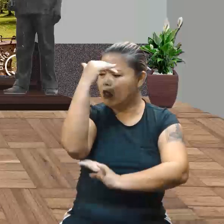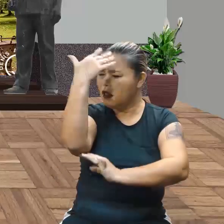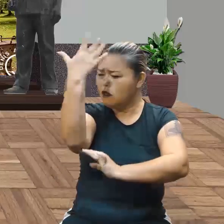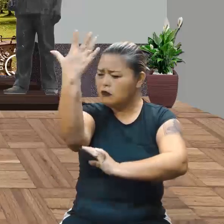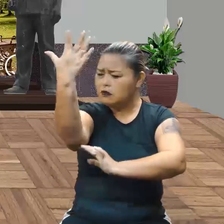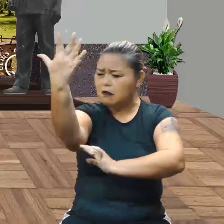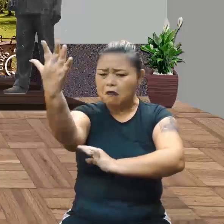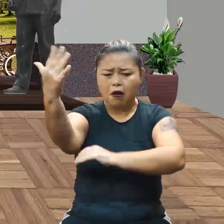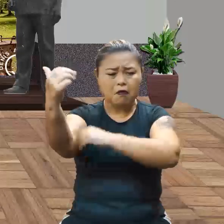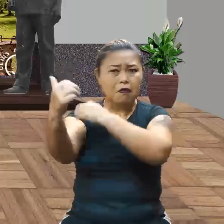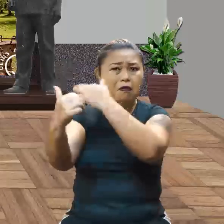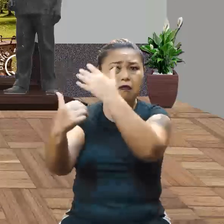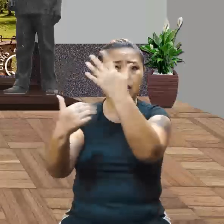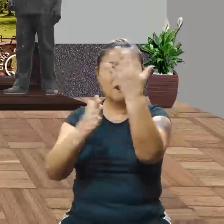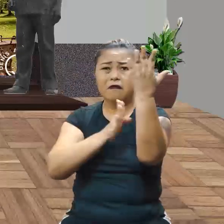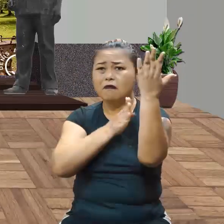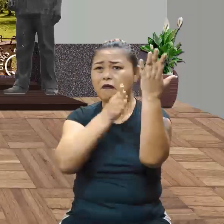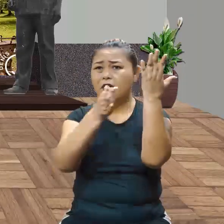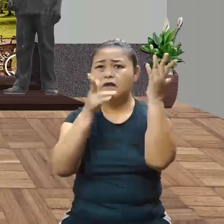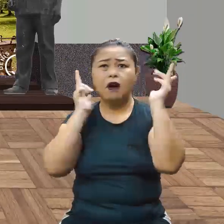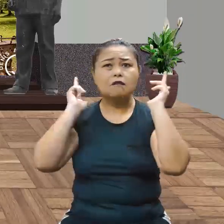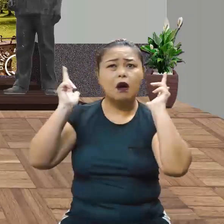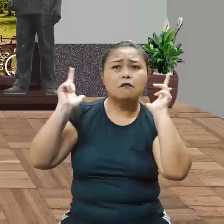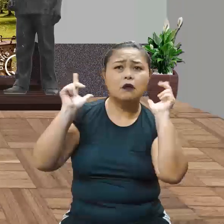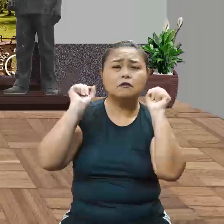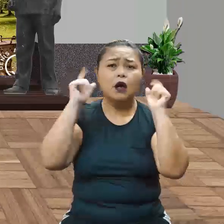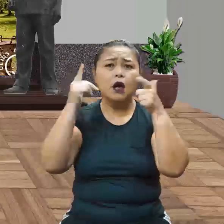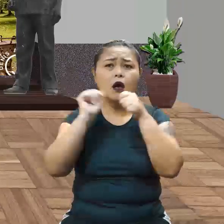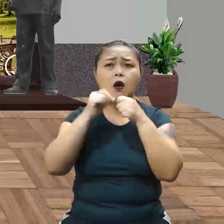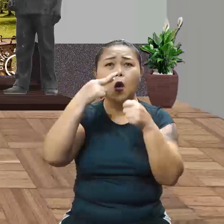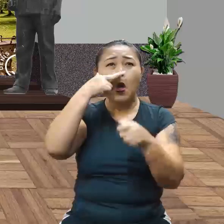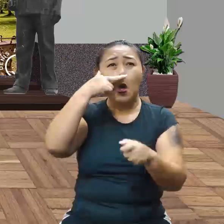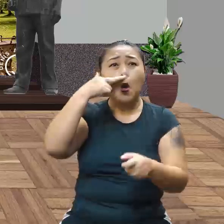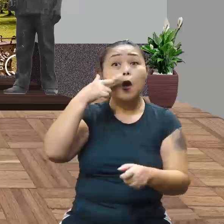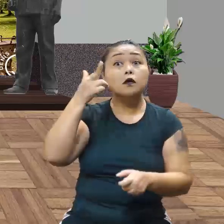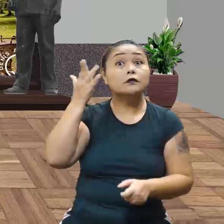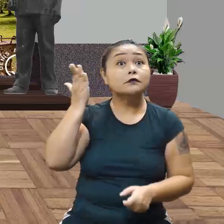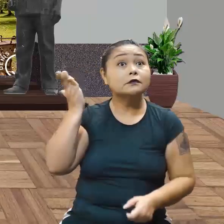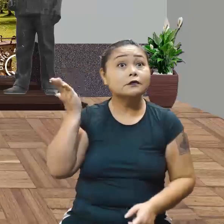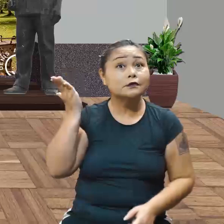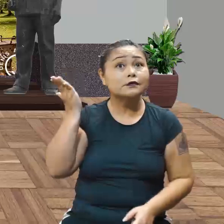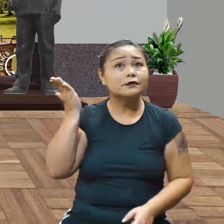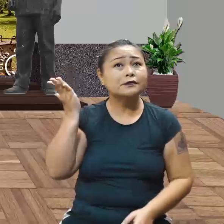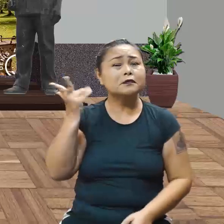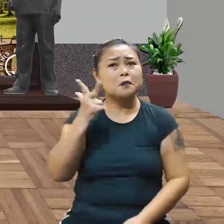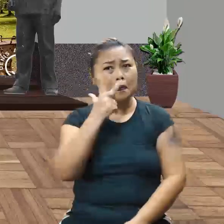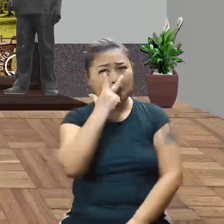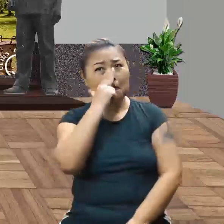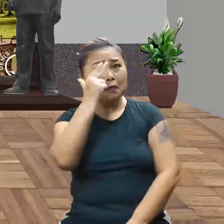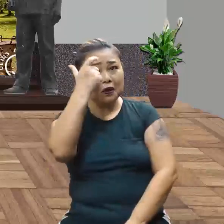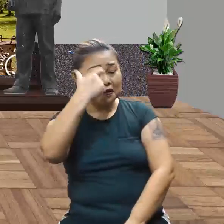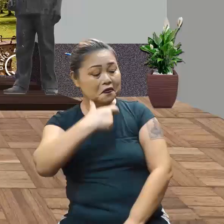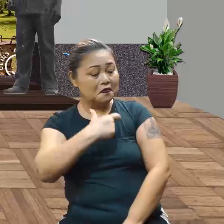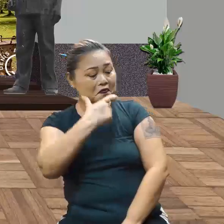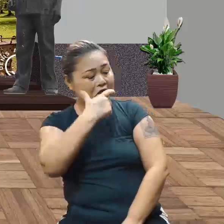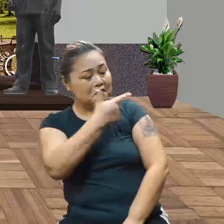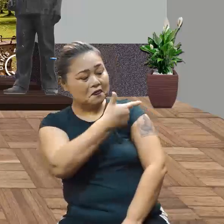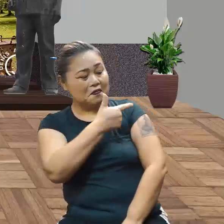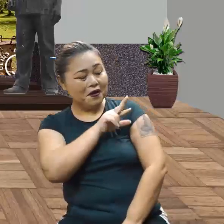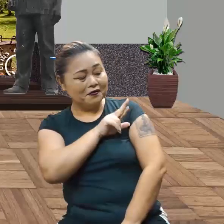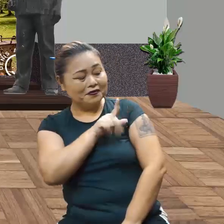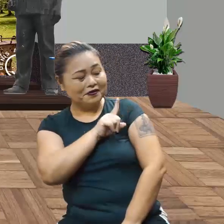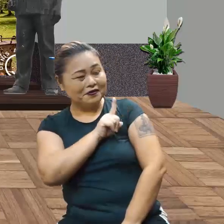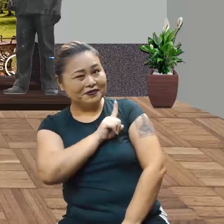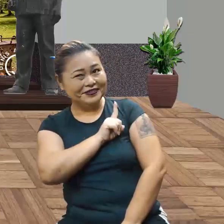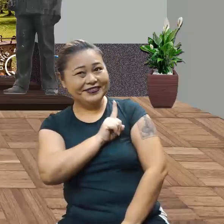floresta, dentro dessa aventura. Rondon, esse rapaz... Acho que esse Rondon parece um pouco comigo, né? Acho que não,